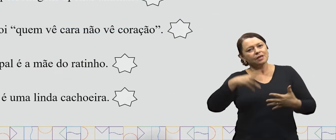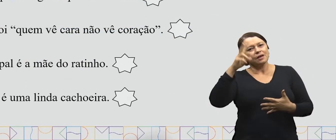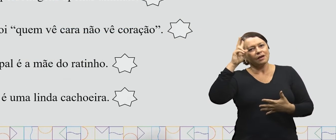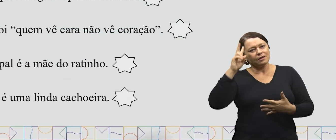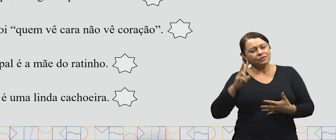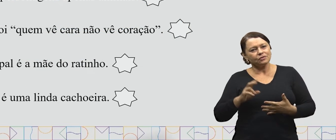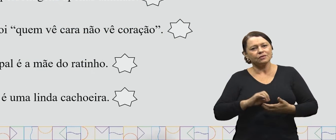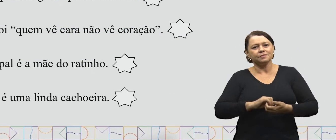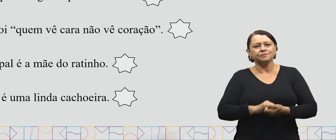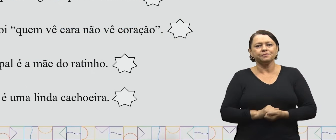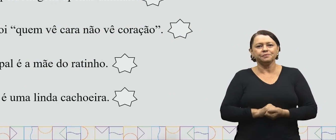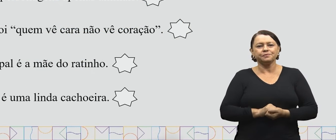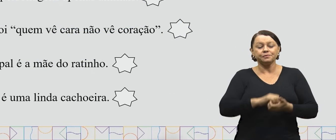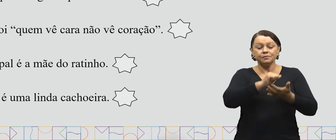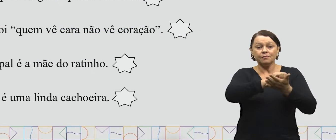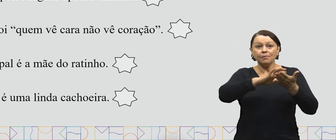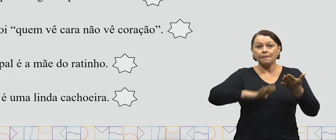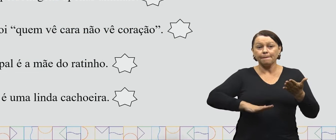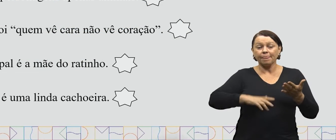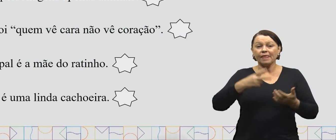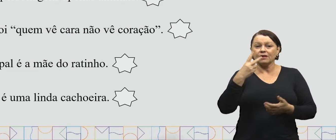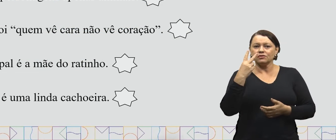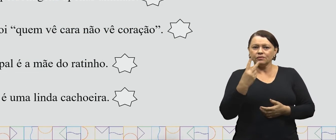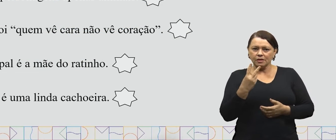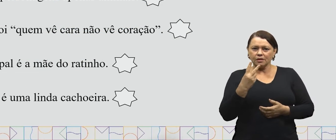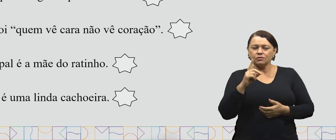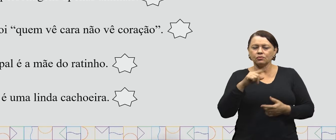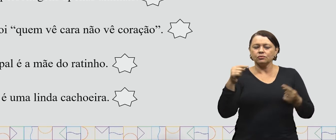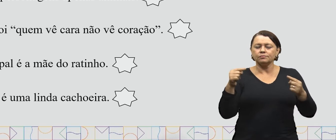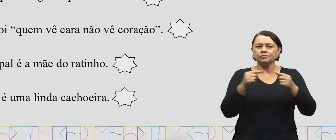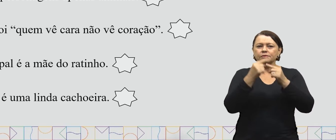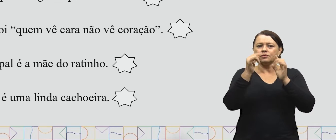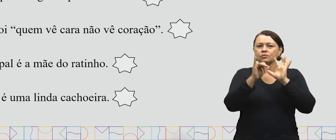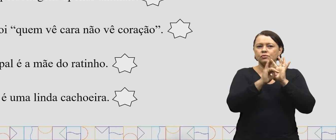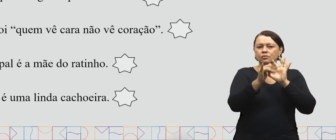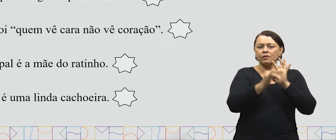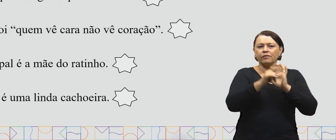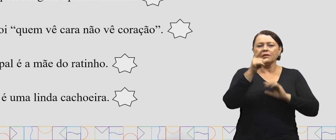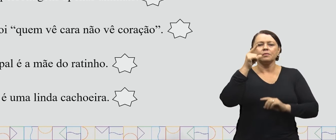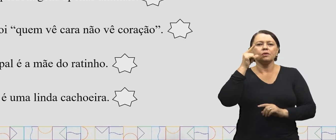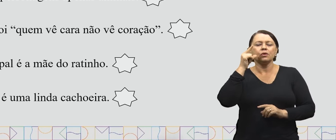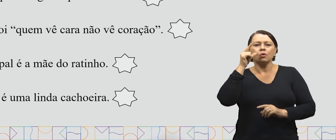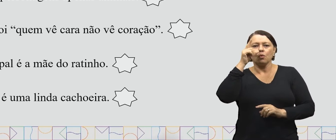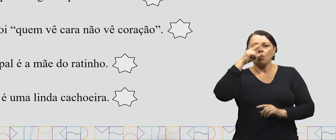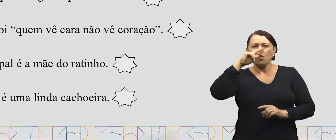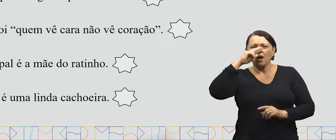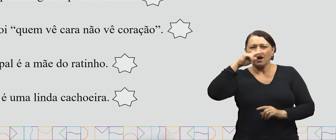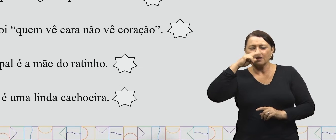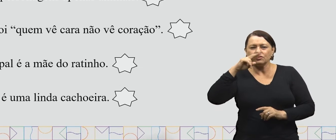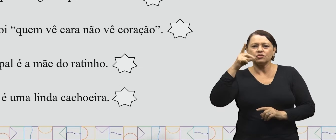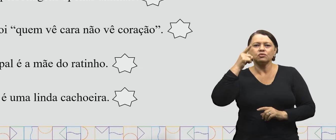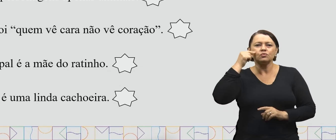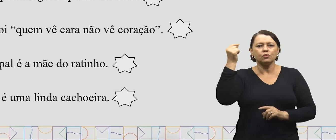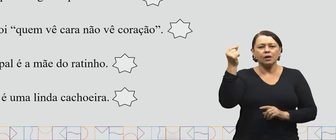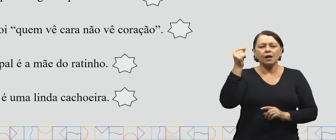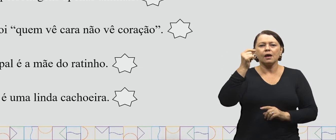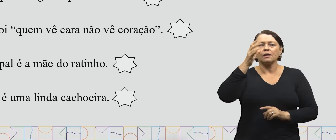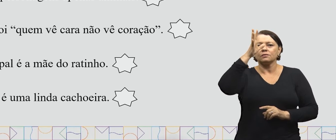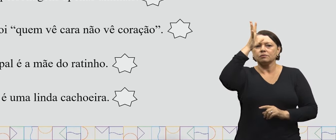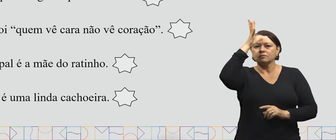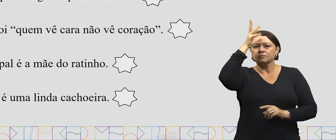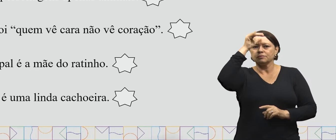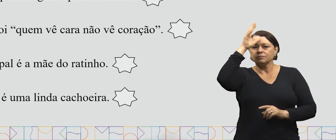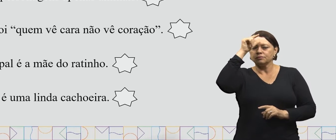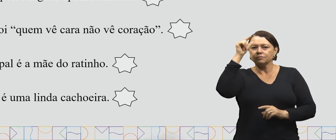A atividade número 2. De acordo com a fábula O Ratinho, o Gato e o Galo, marque